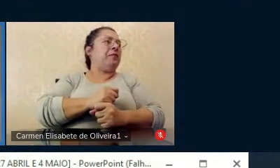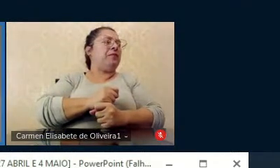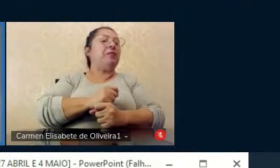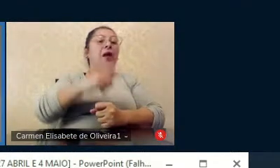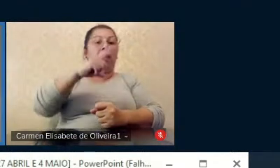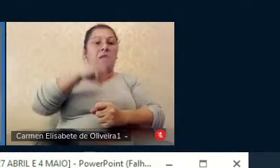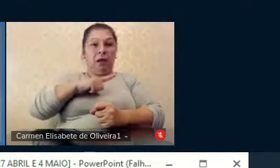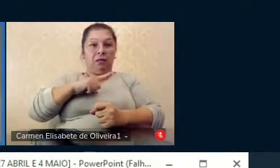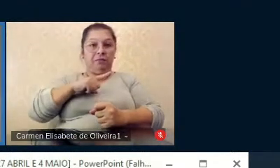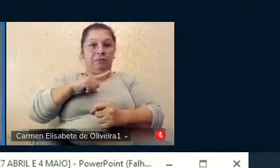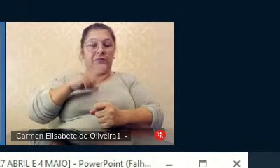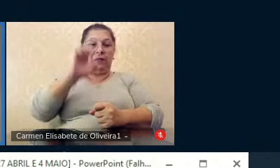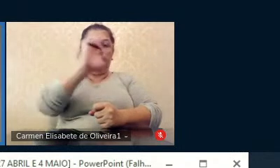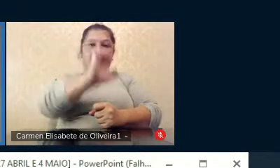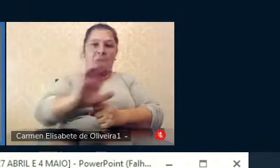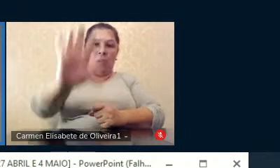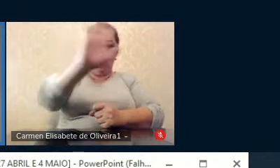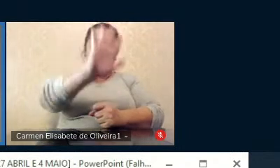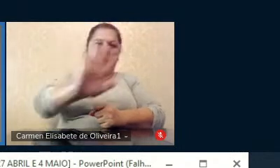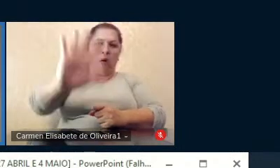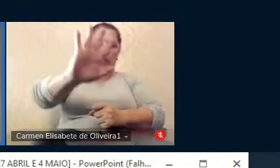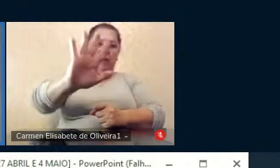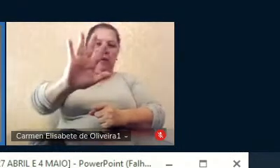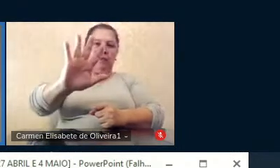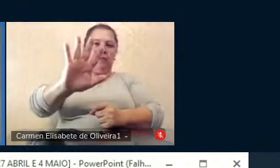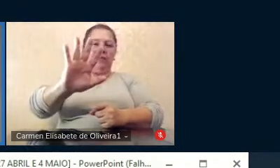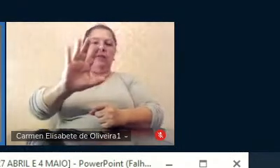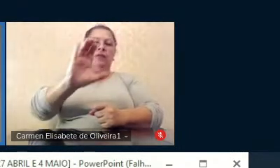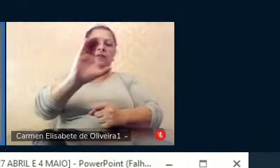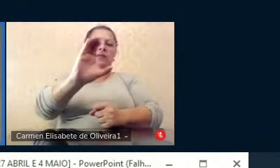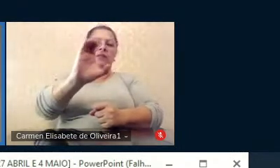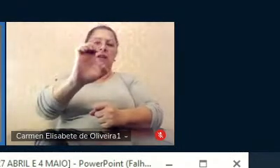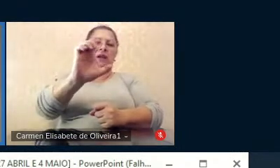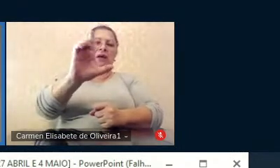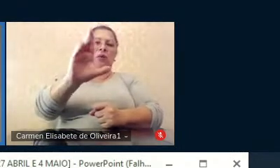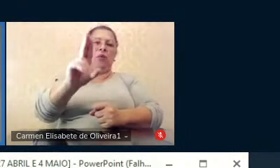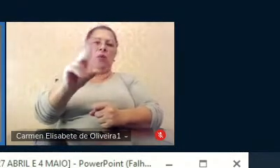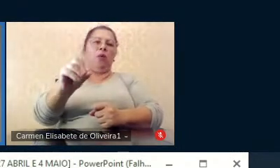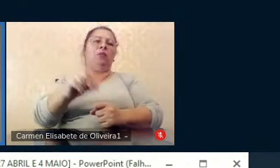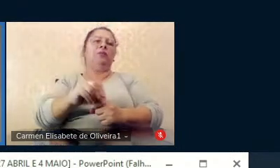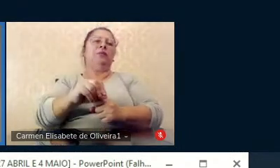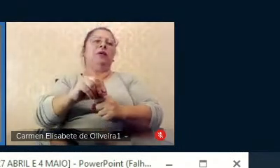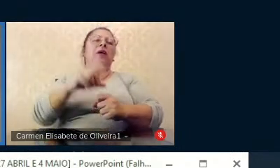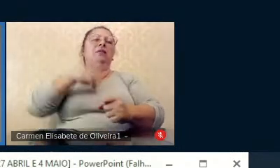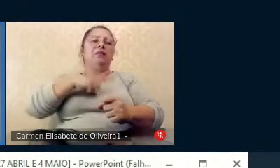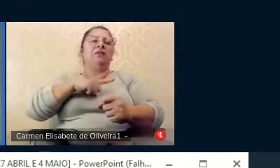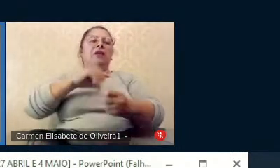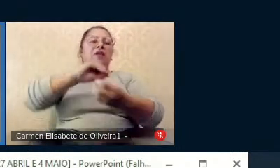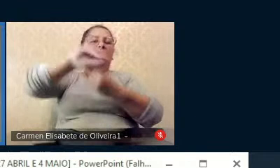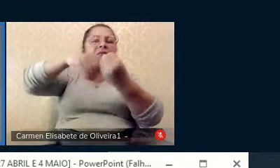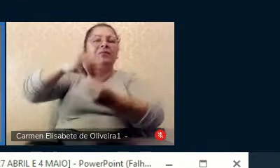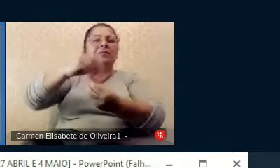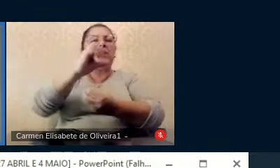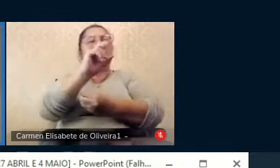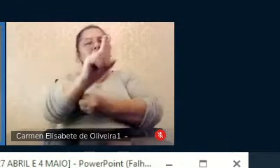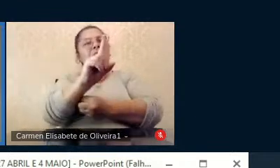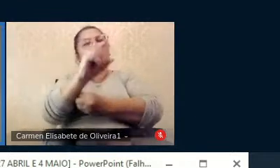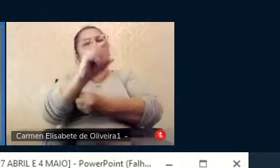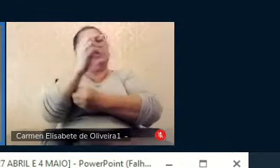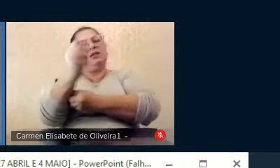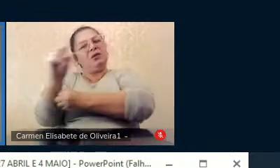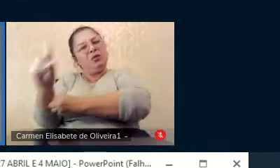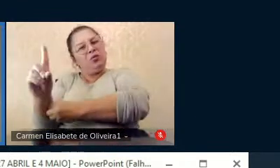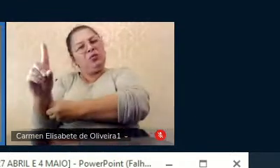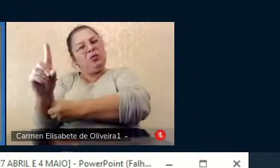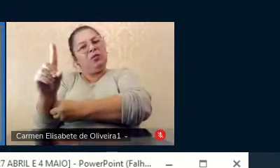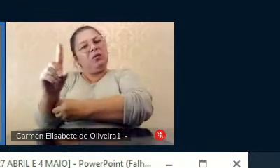na Europa, nos séculos 17 e 18, que envolve assim, de 1601 a 1800,